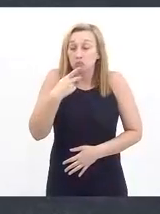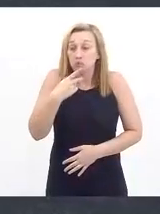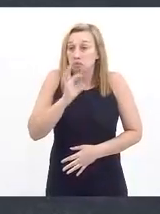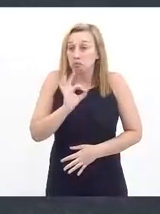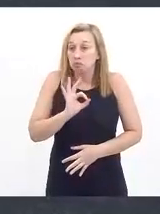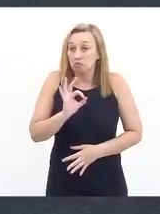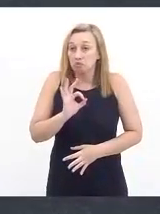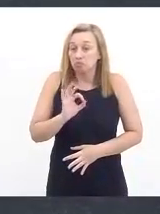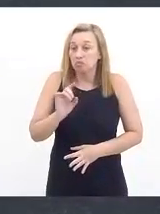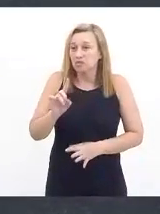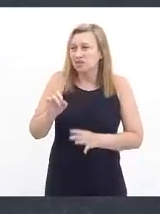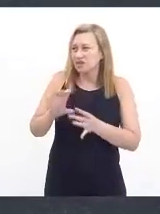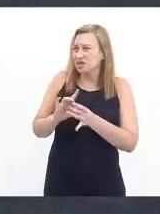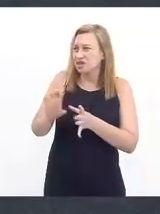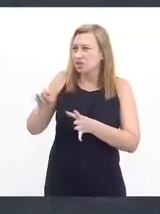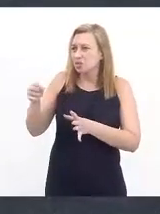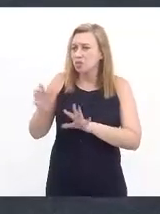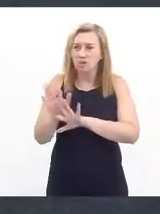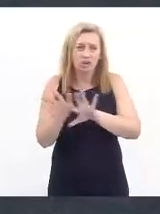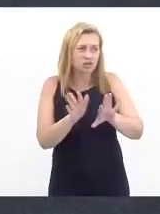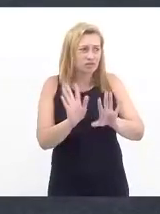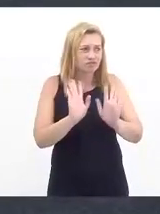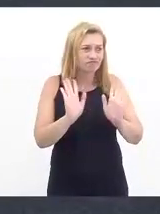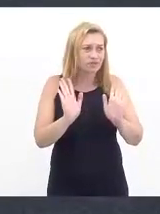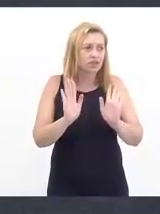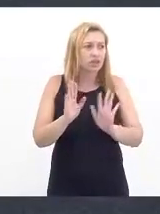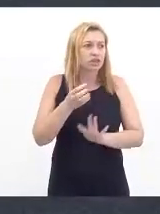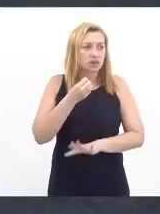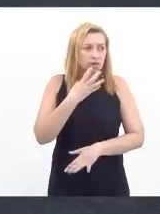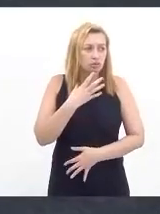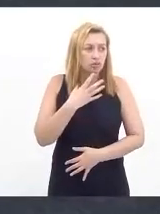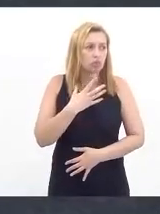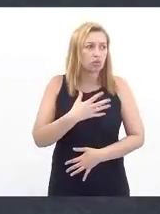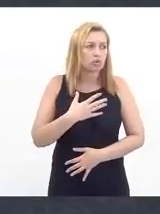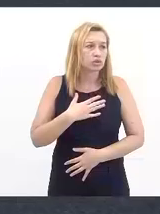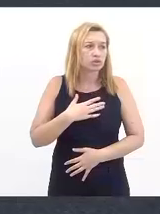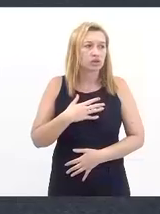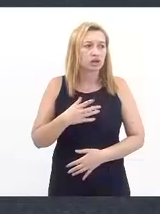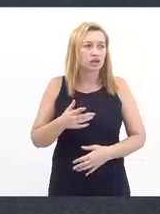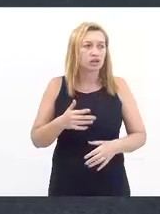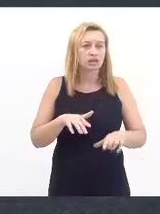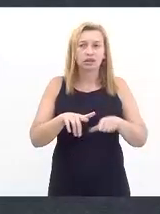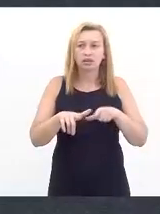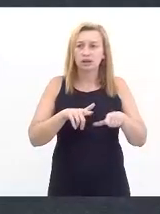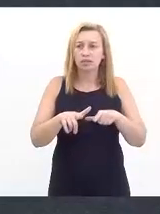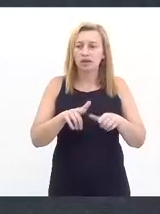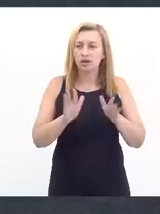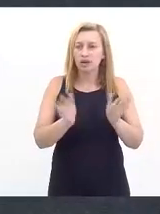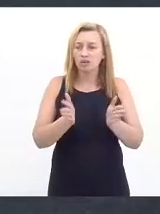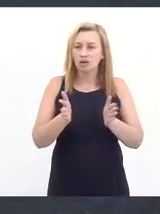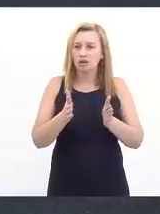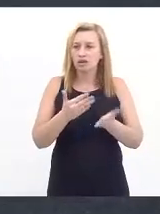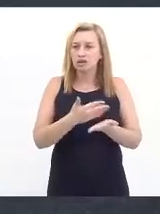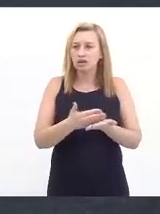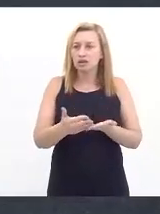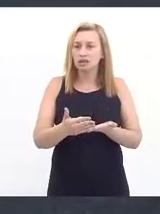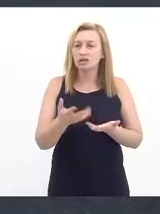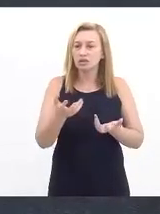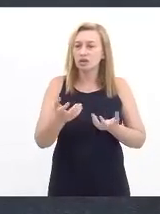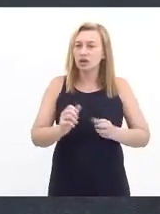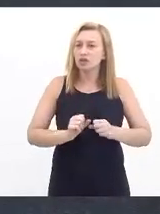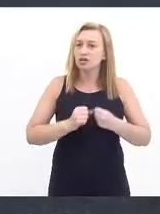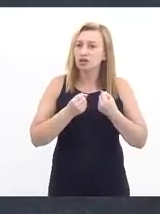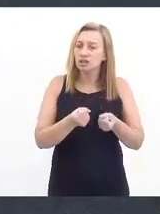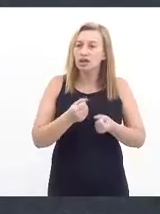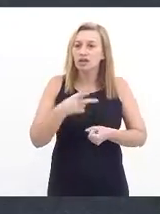deixar para falar depois, mas eu, que bom que Vossa Excelência está presidindo os trabalhos agora. Também quero reforçar